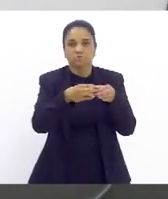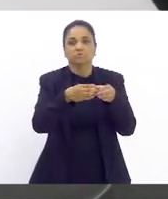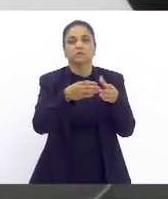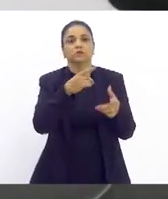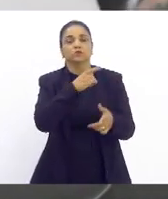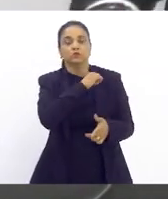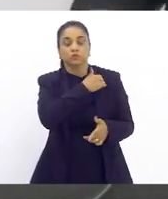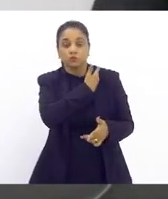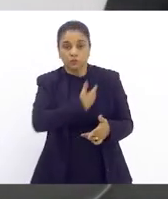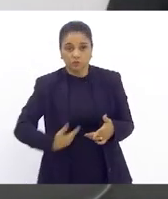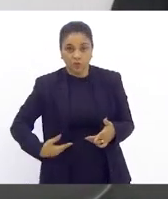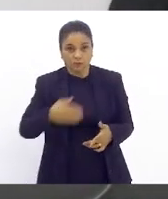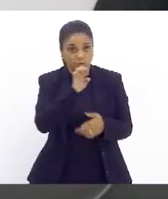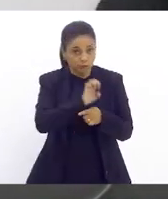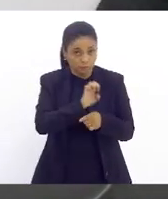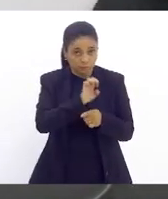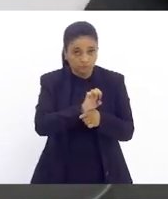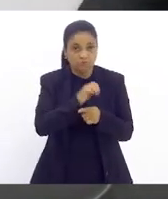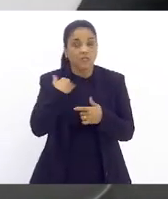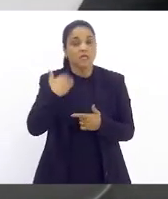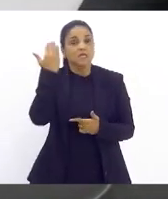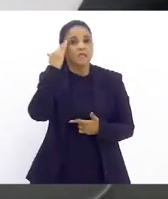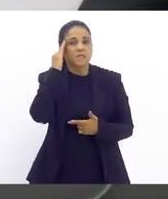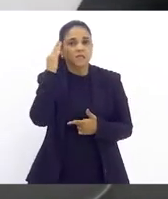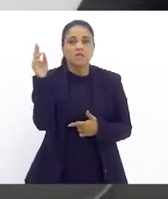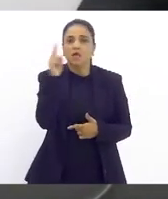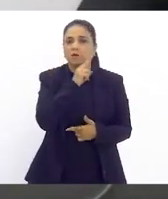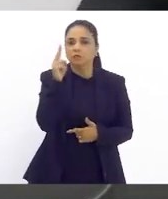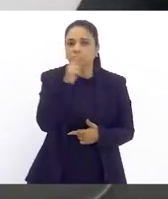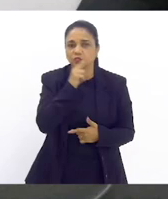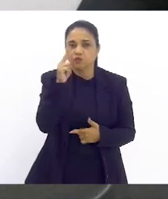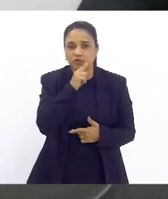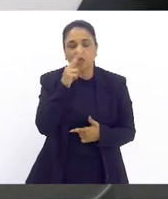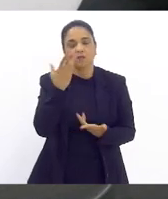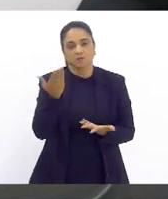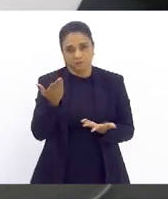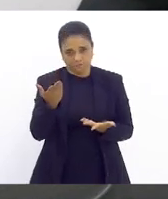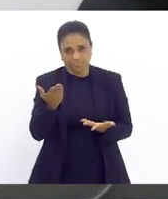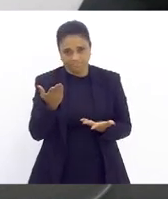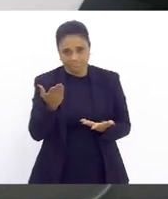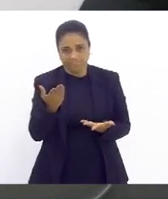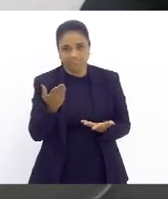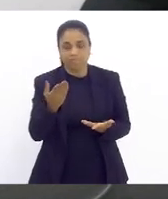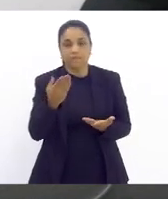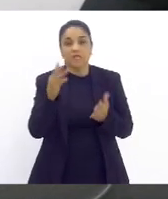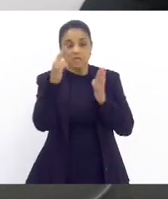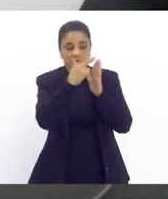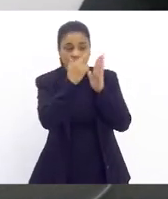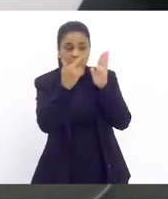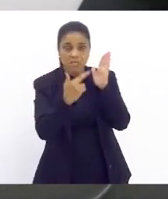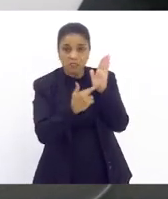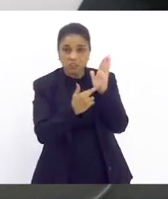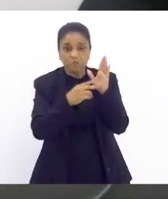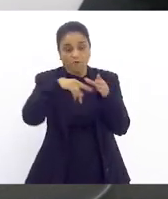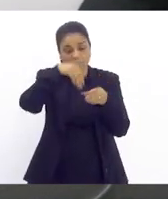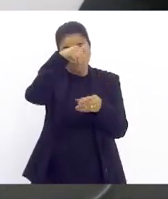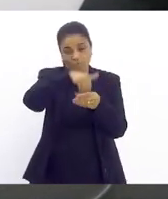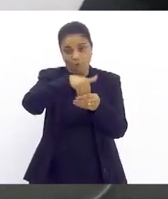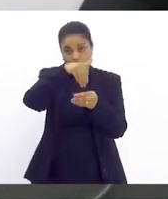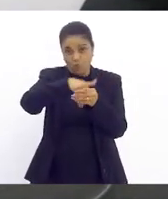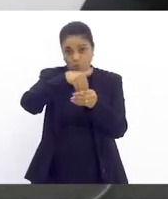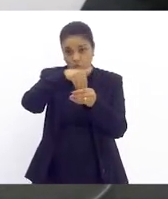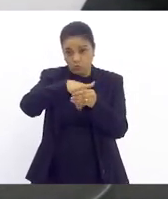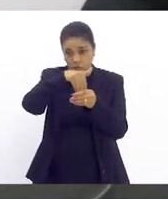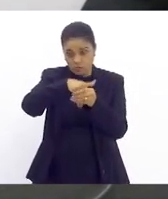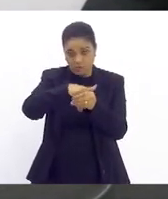do Governo do Estado entender a urgência de tudo isso que foi colocada aqui colocar em regime de votar para colocarmos